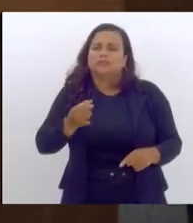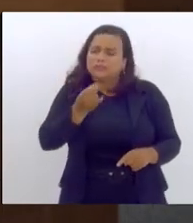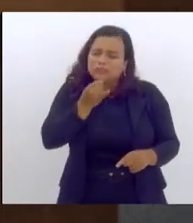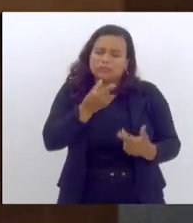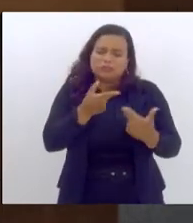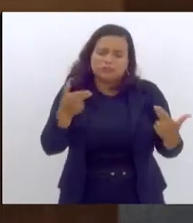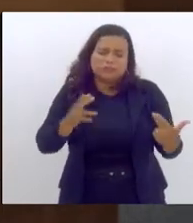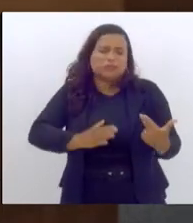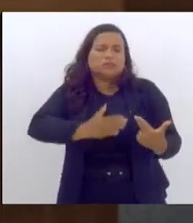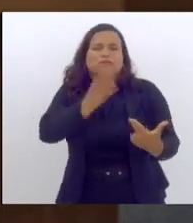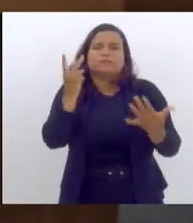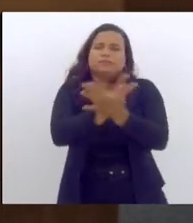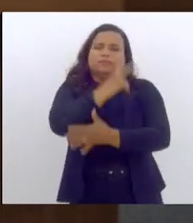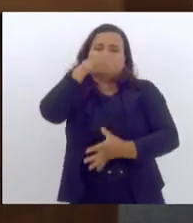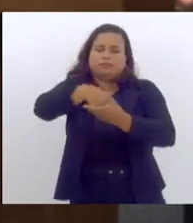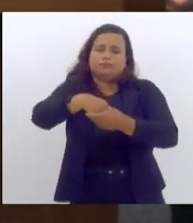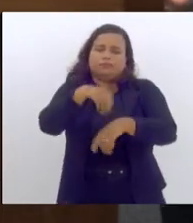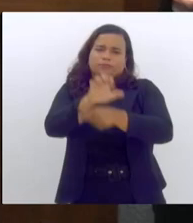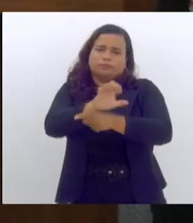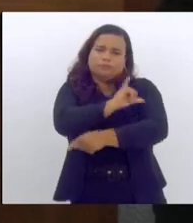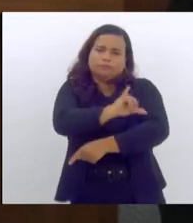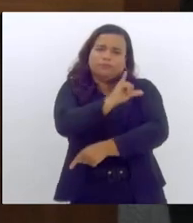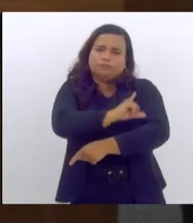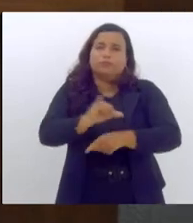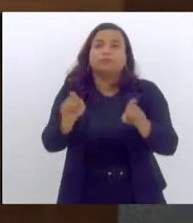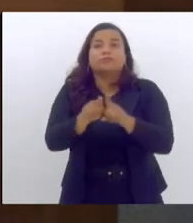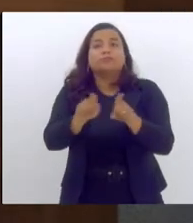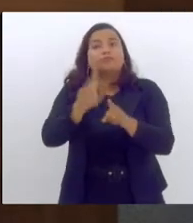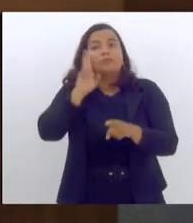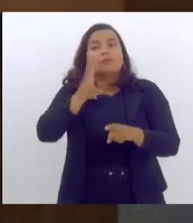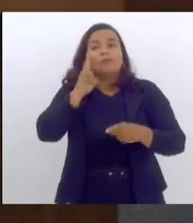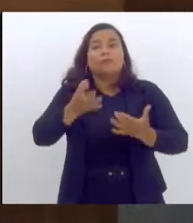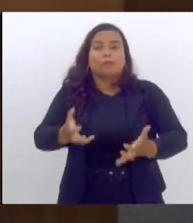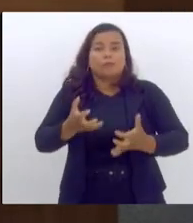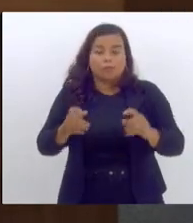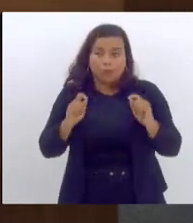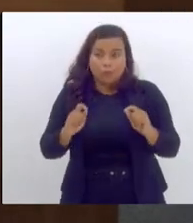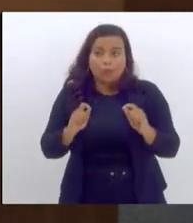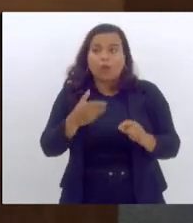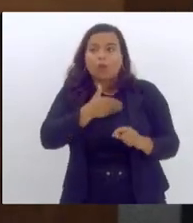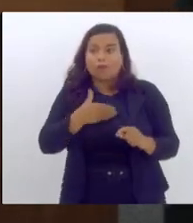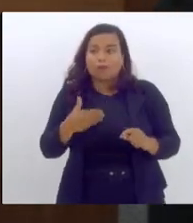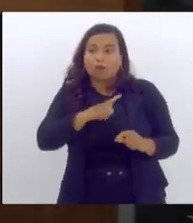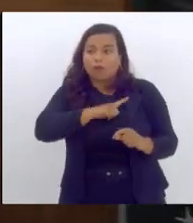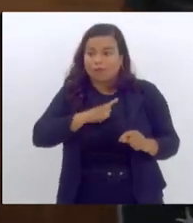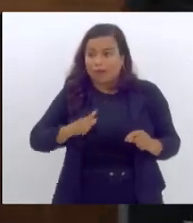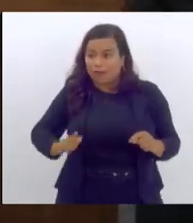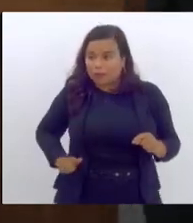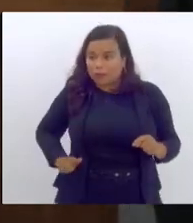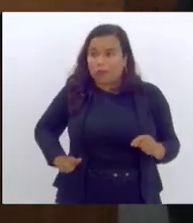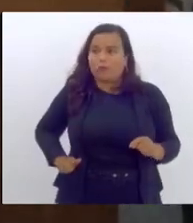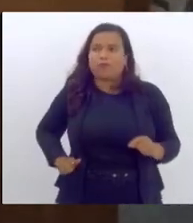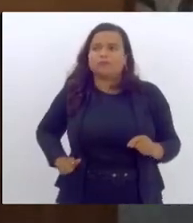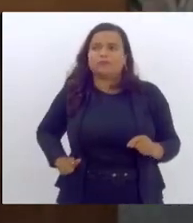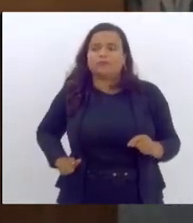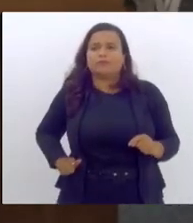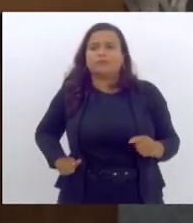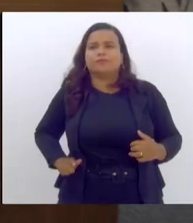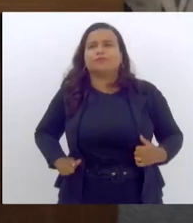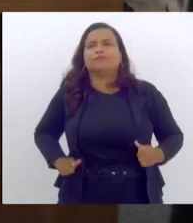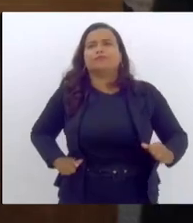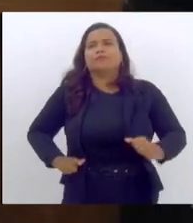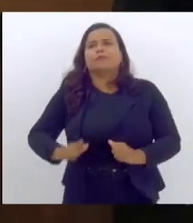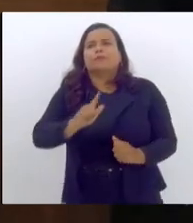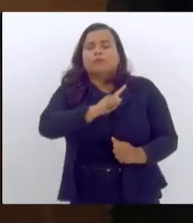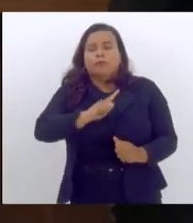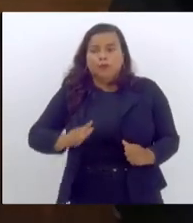vê acontecendo no estado do Rio de Janeiro. Quero lembrar, aproveitando, lembrar que o governador, deputada Marta Rocha, temos